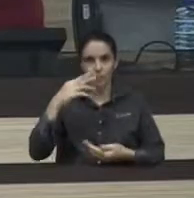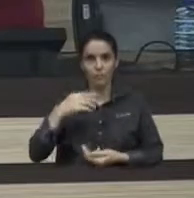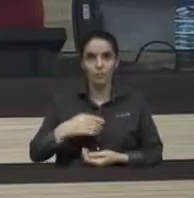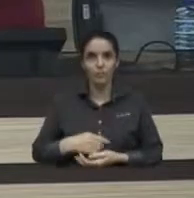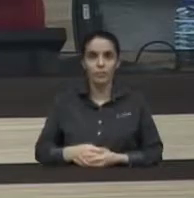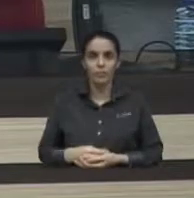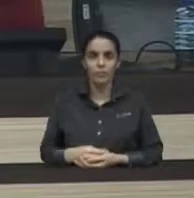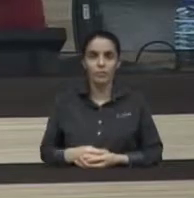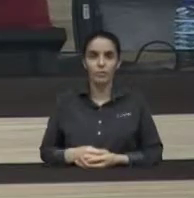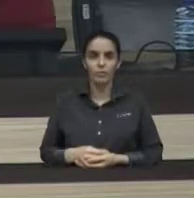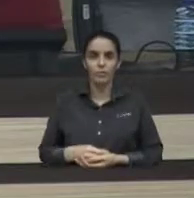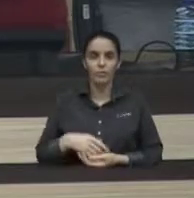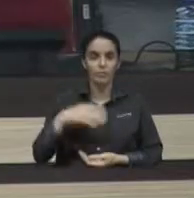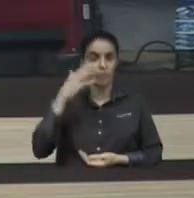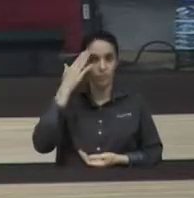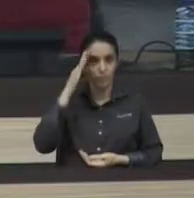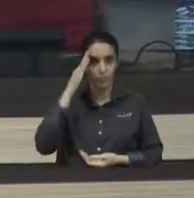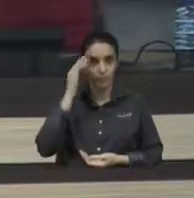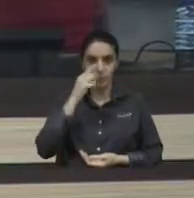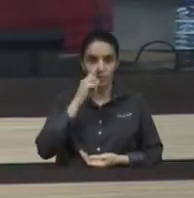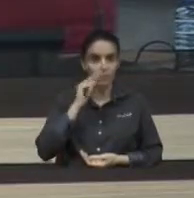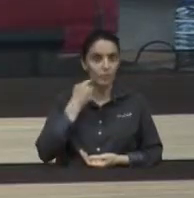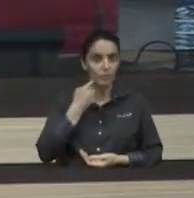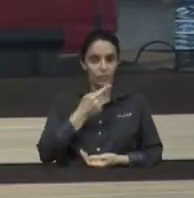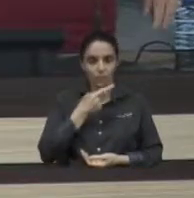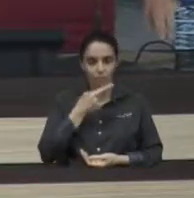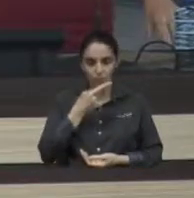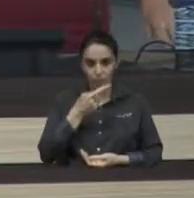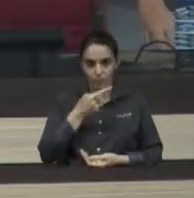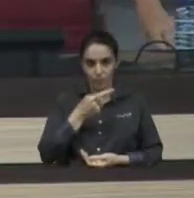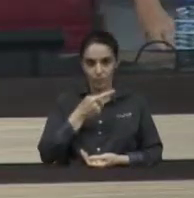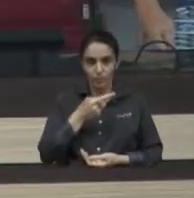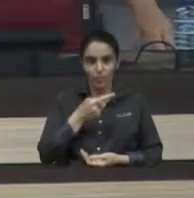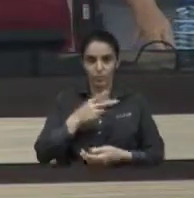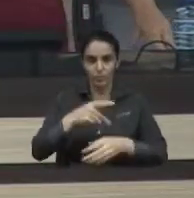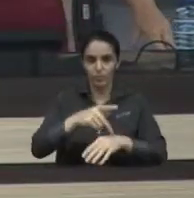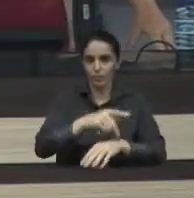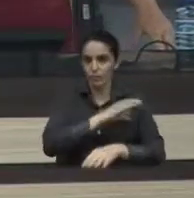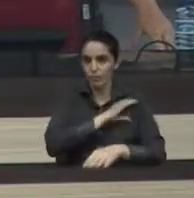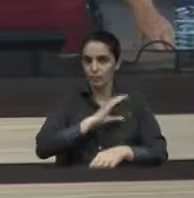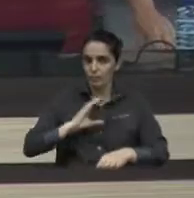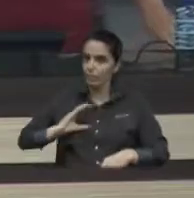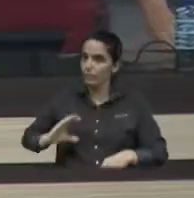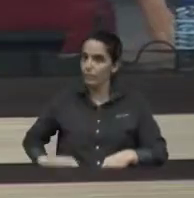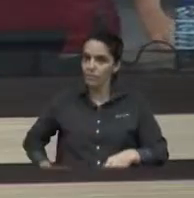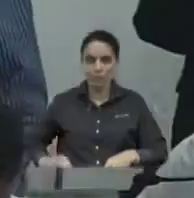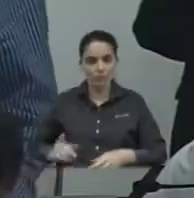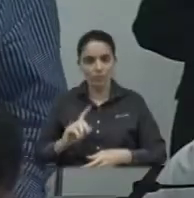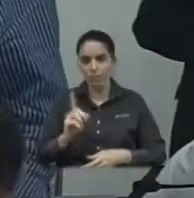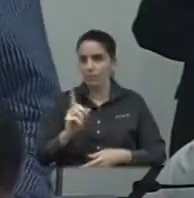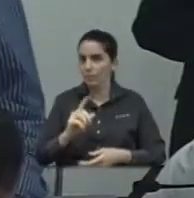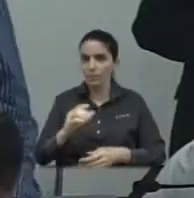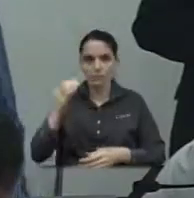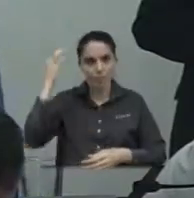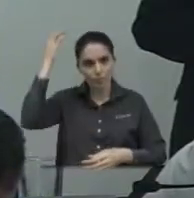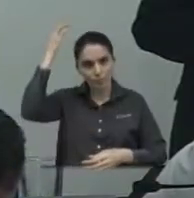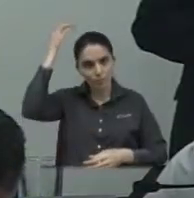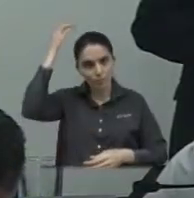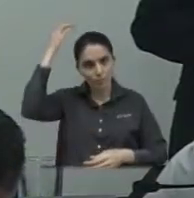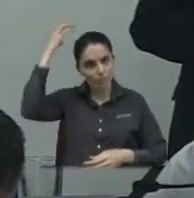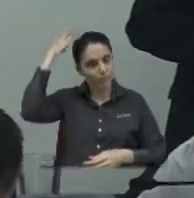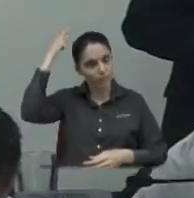isso. Eu entendo o que o Nilton falou sobre o chinês, mas a culpa não é do chinês, não. A culpa é da má